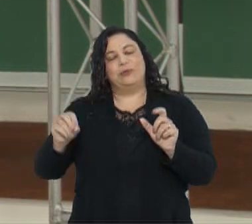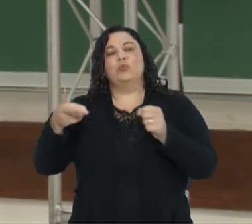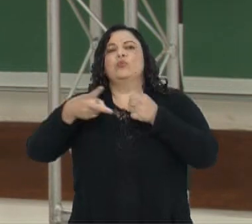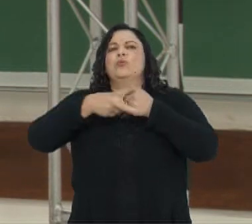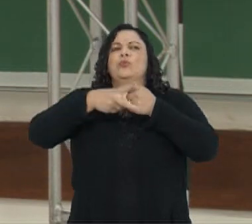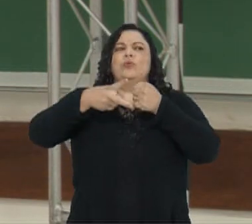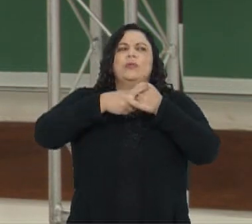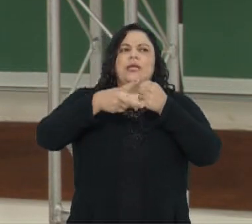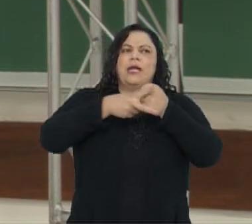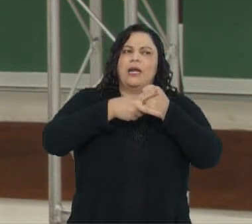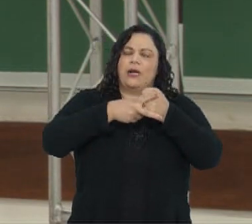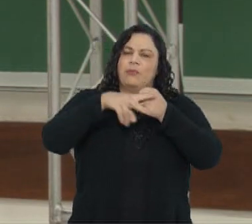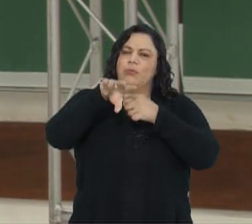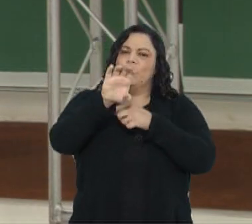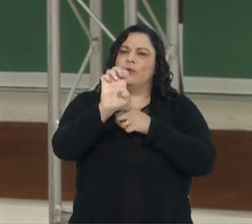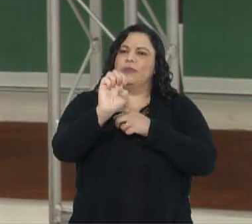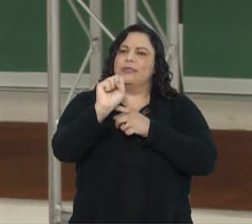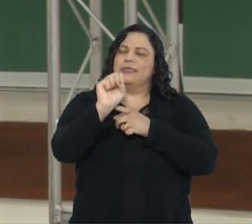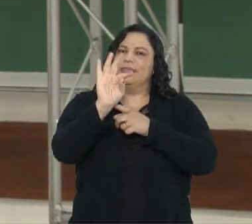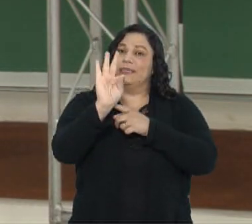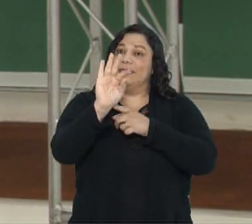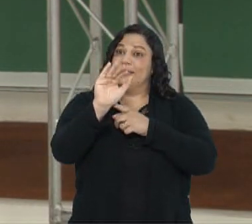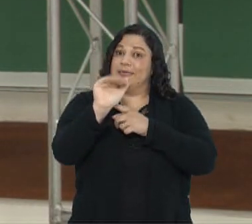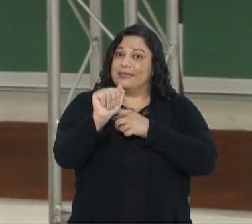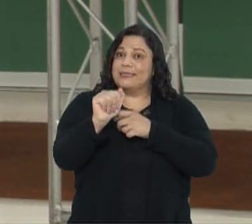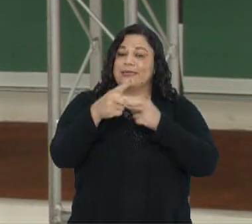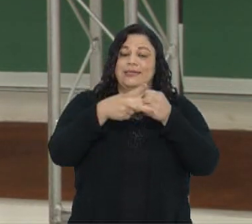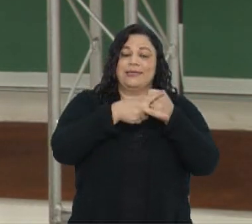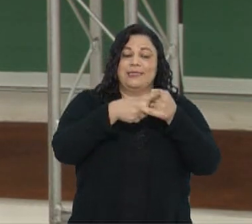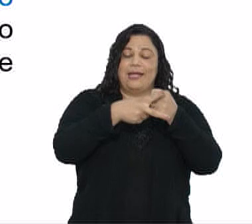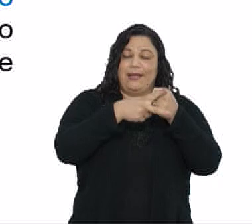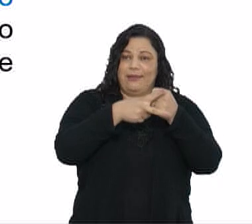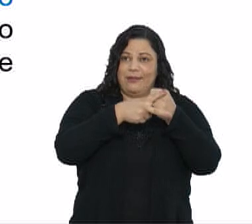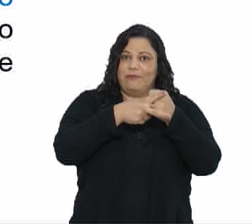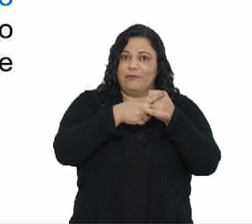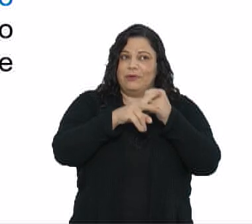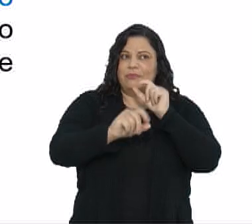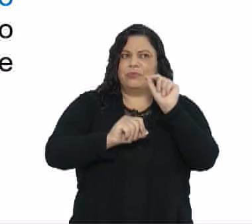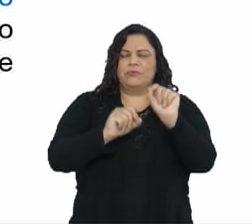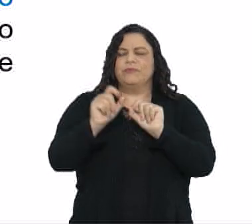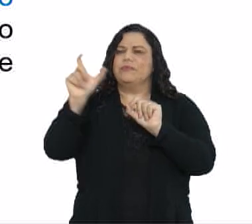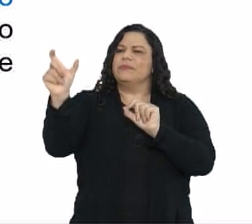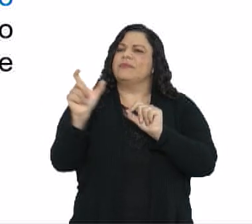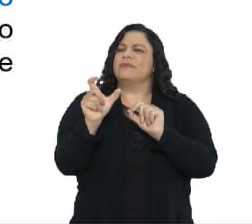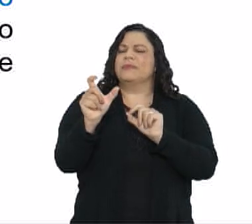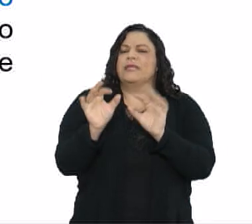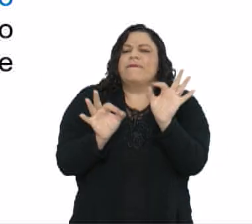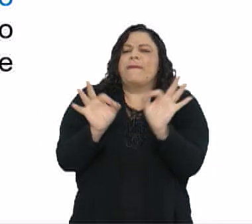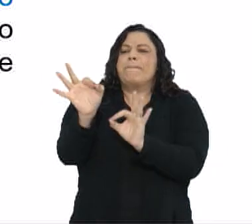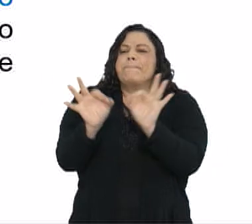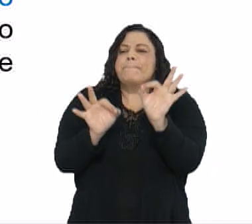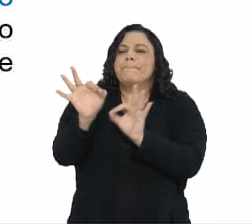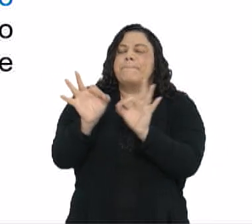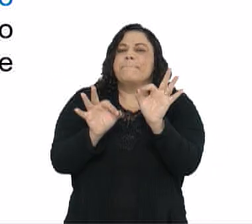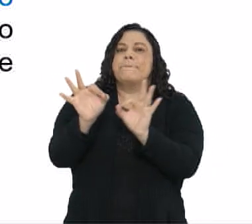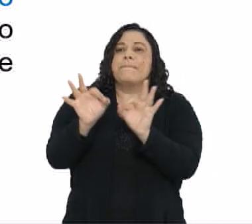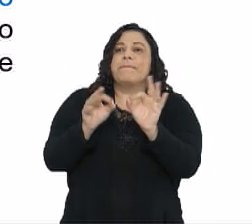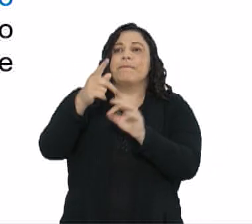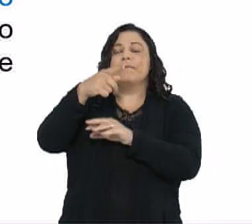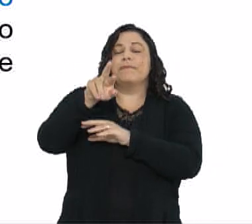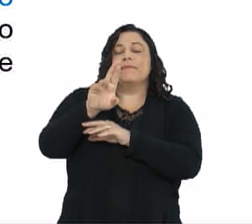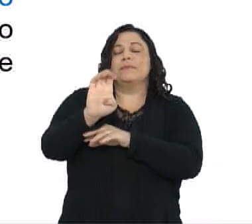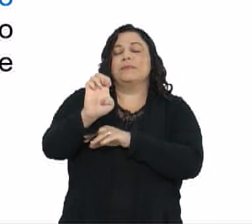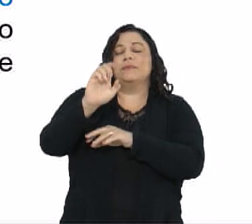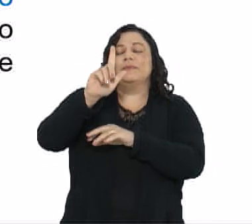permanecer, continuar. Preciso memorizar aí, gente. A palavra preparado é o termo mais importante do predicado, por